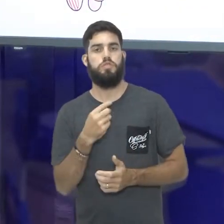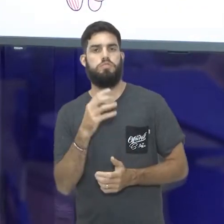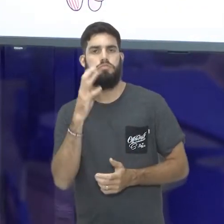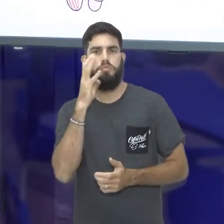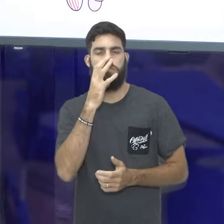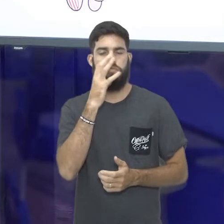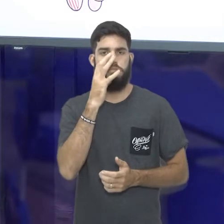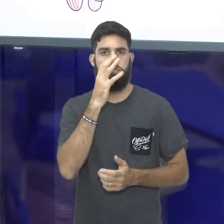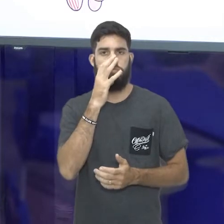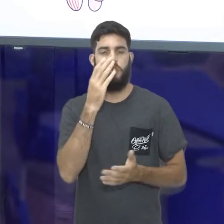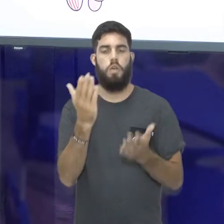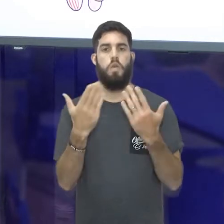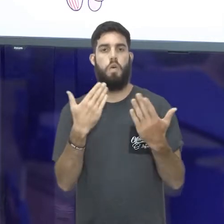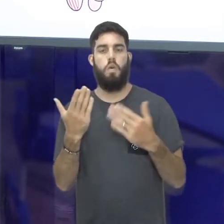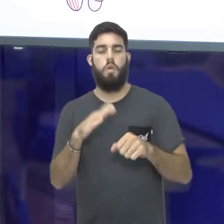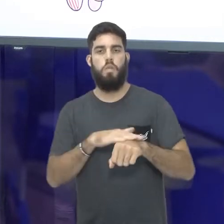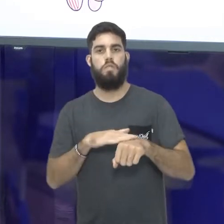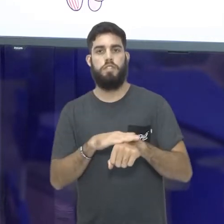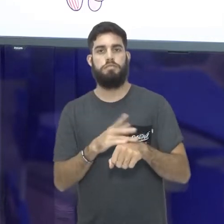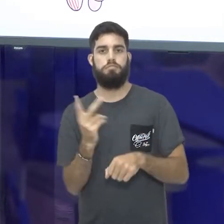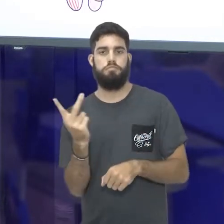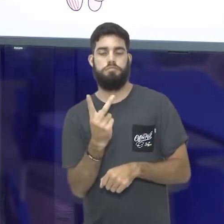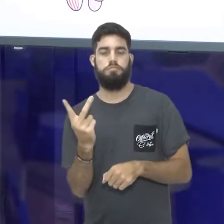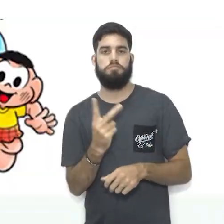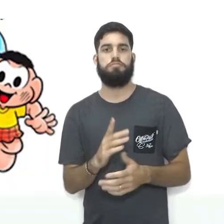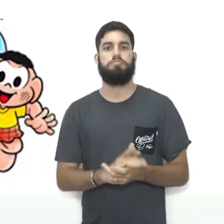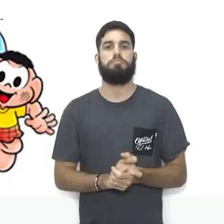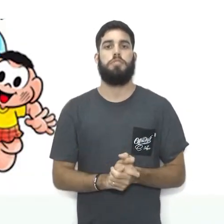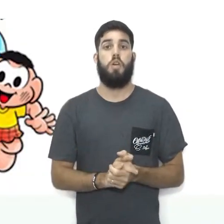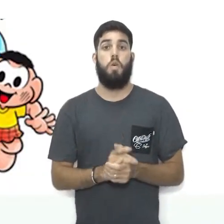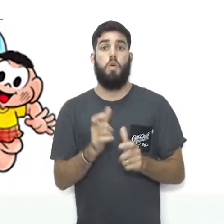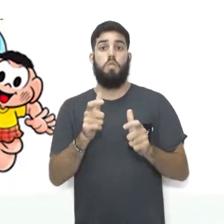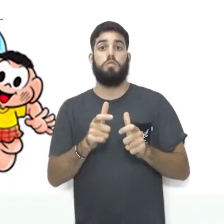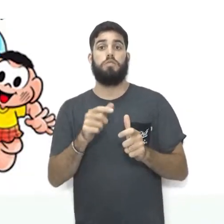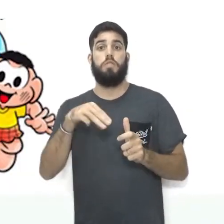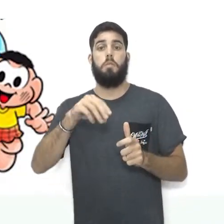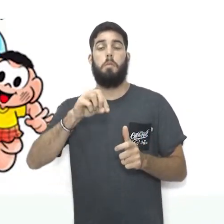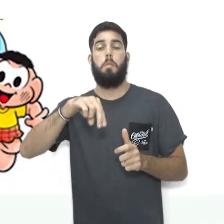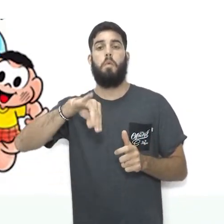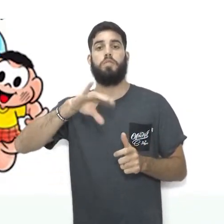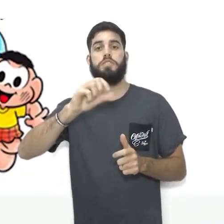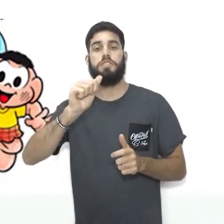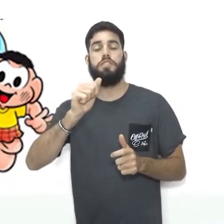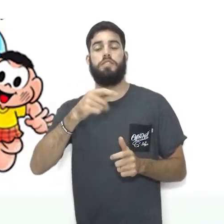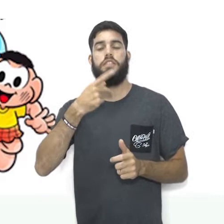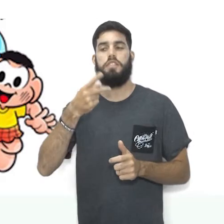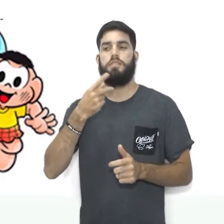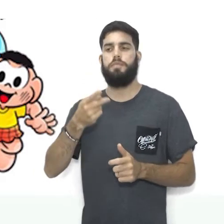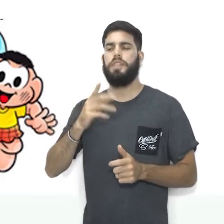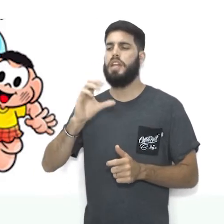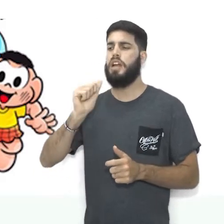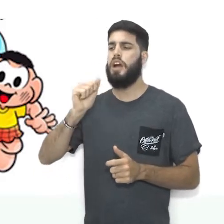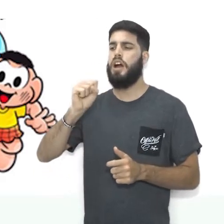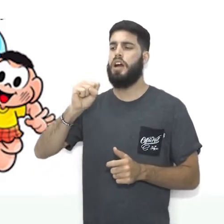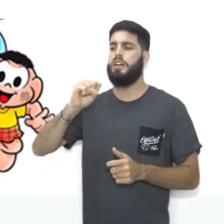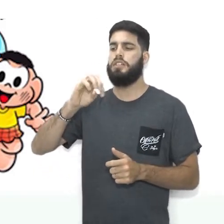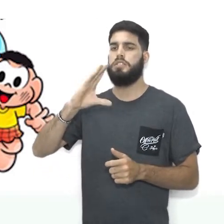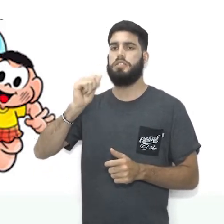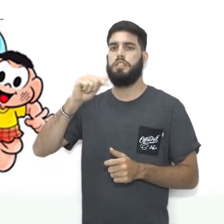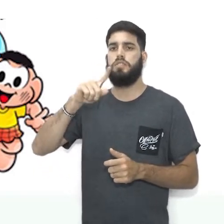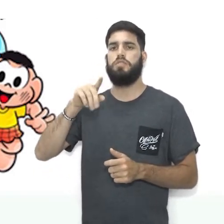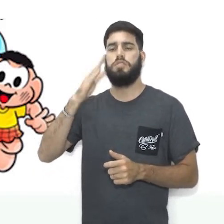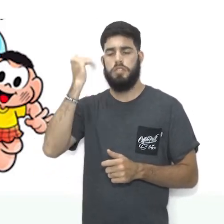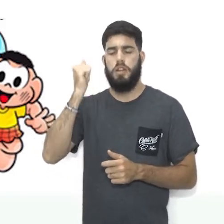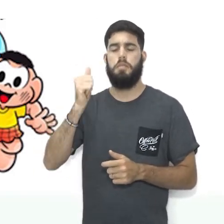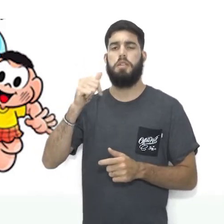esse diálogo entre a Mônica e o Cascão, onde a Mônica diz o seguinte: Cascão, você sabia que na cidade de Caruaru,